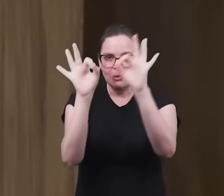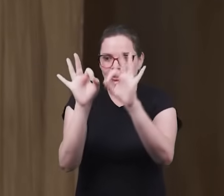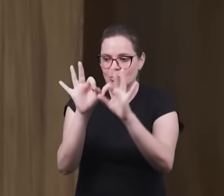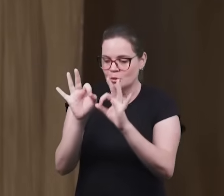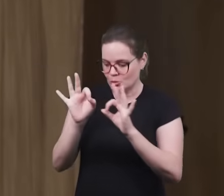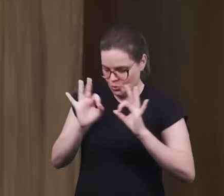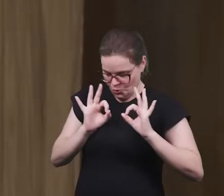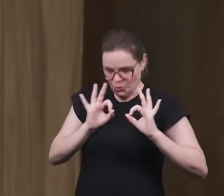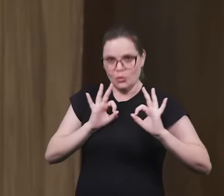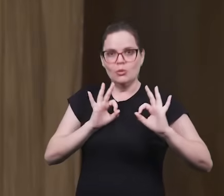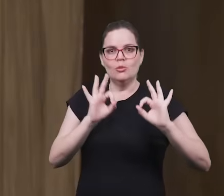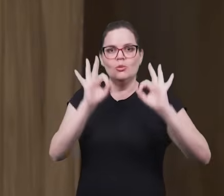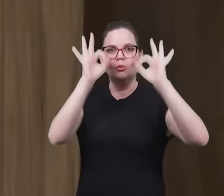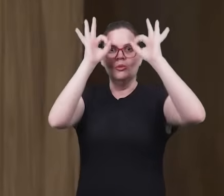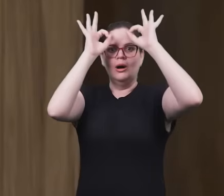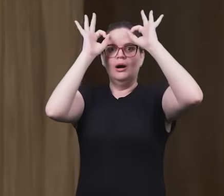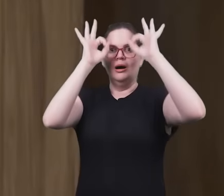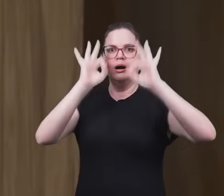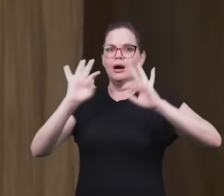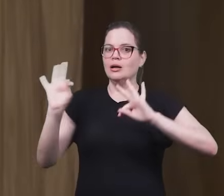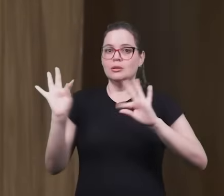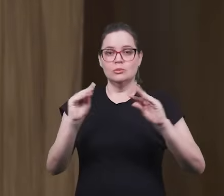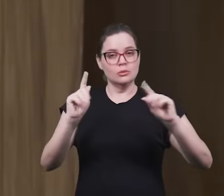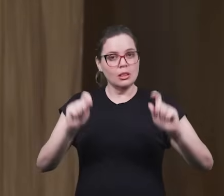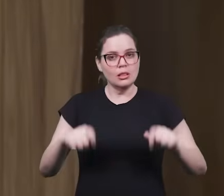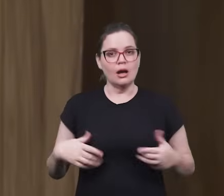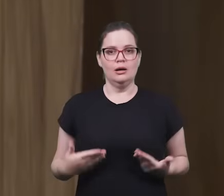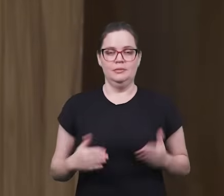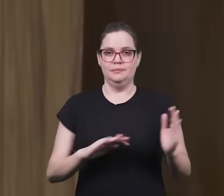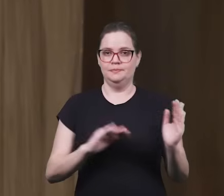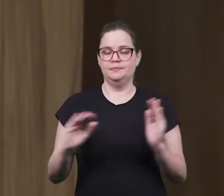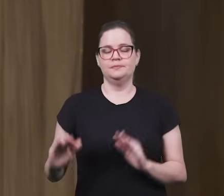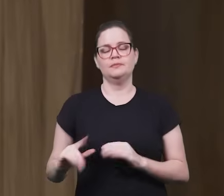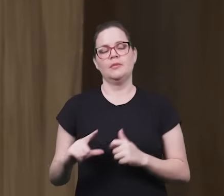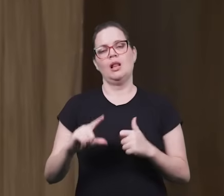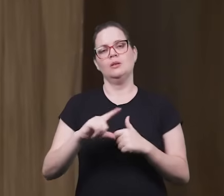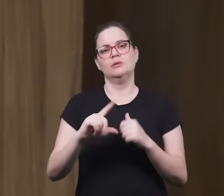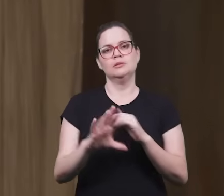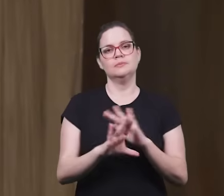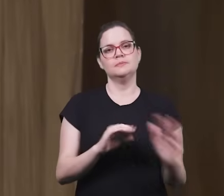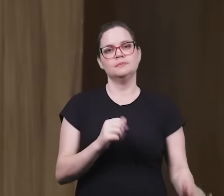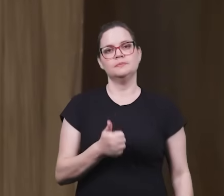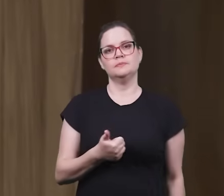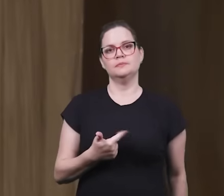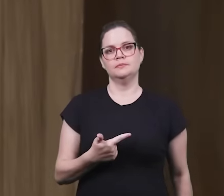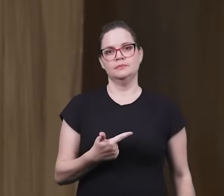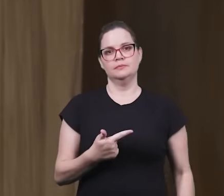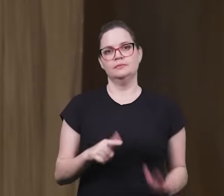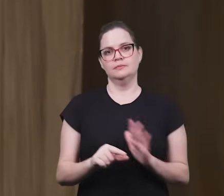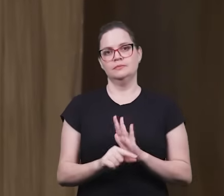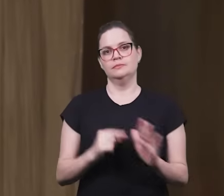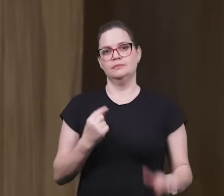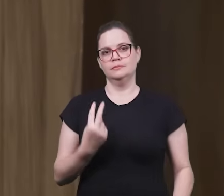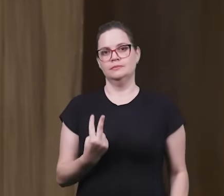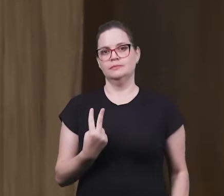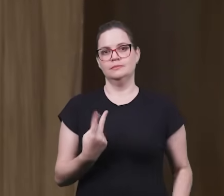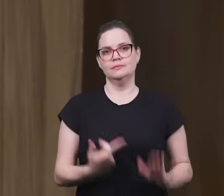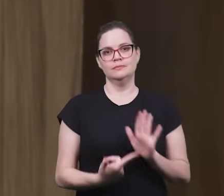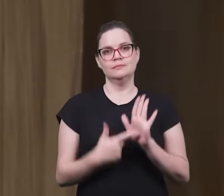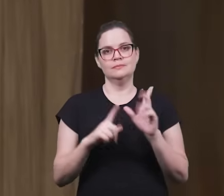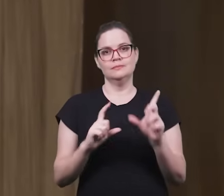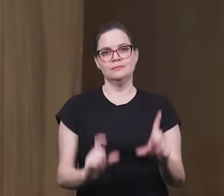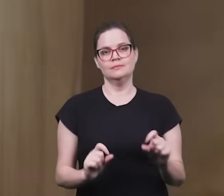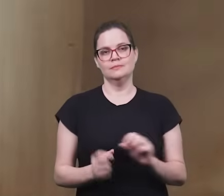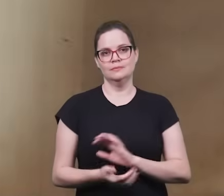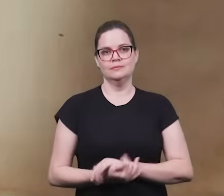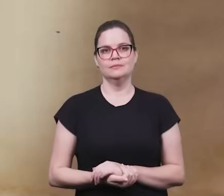conhece o oculto e o escondido. Em Lucas, capítulo 12, versículo 2, nos fala